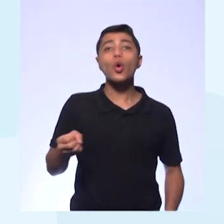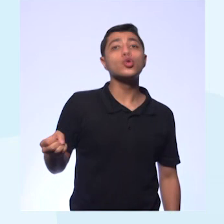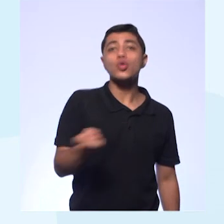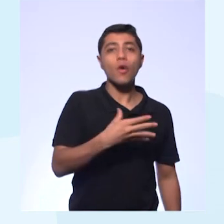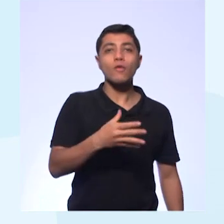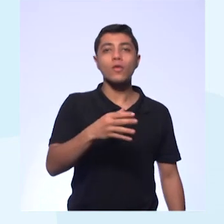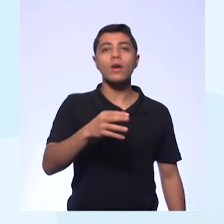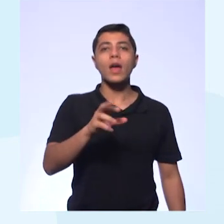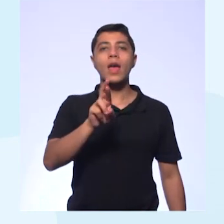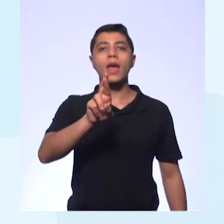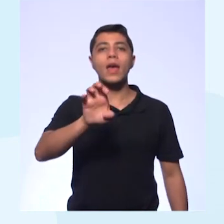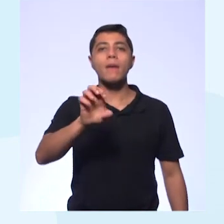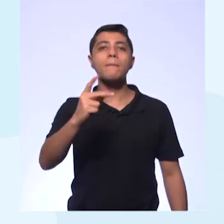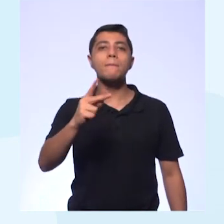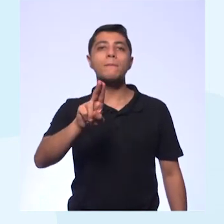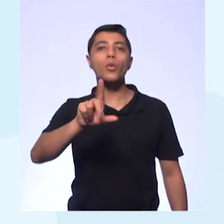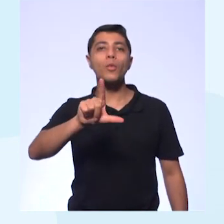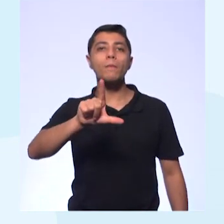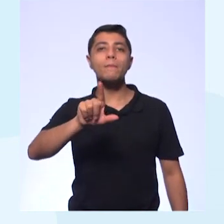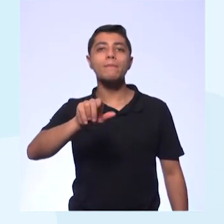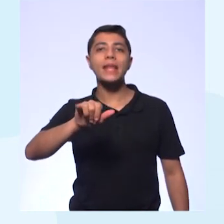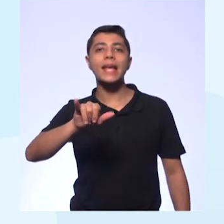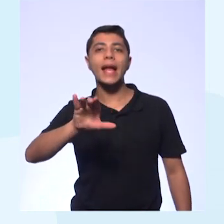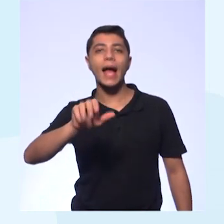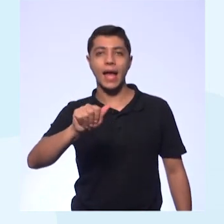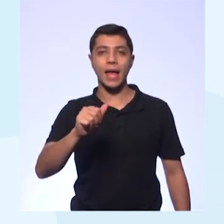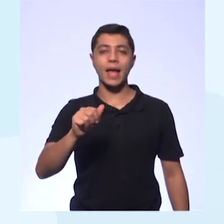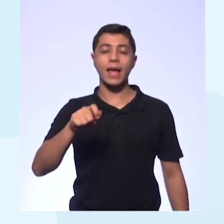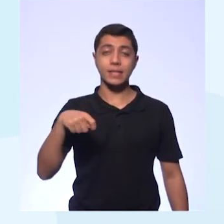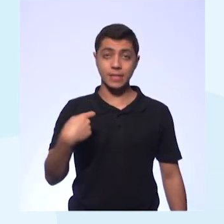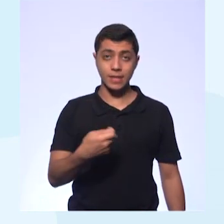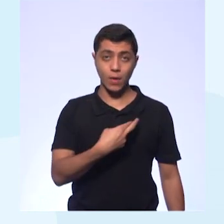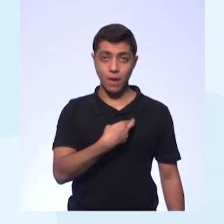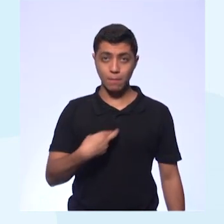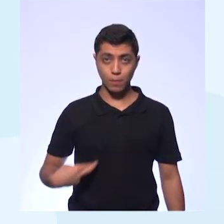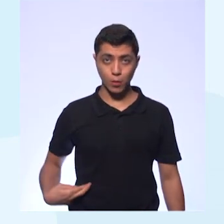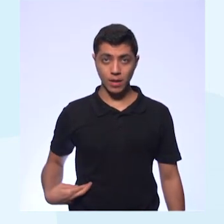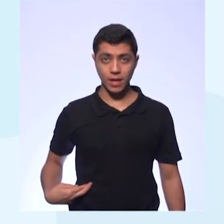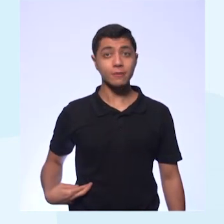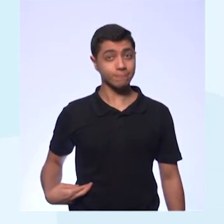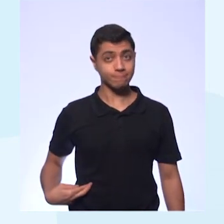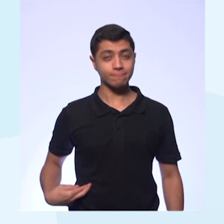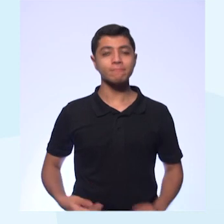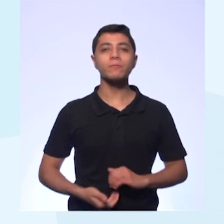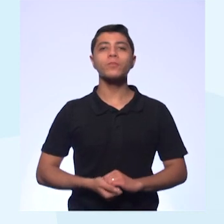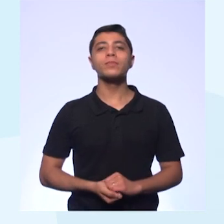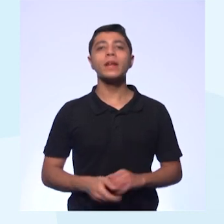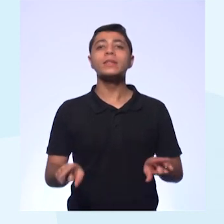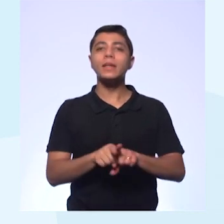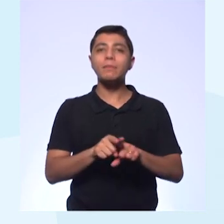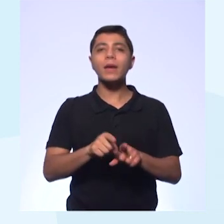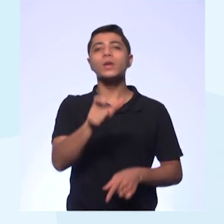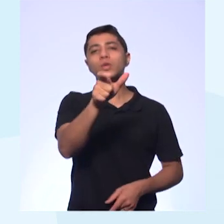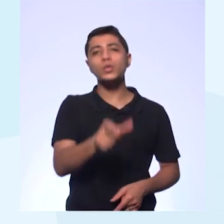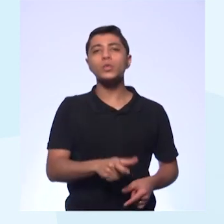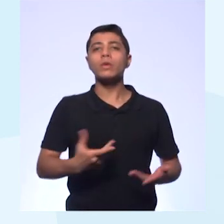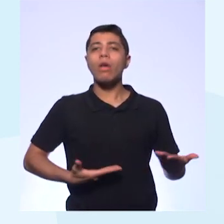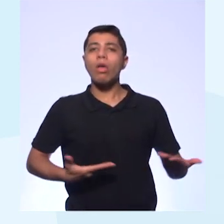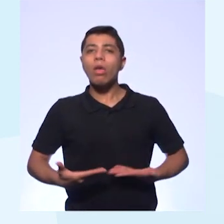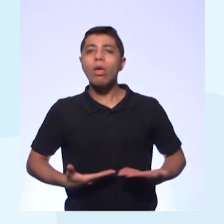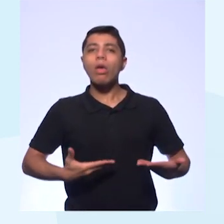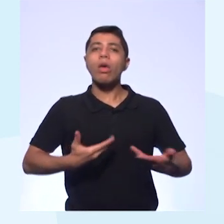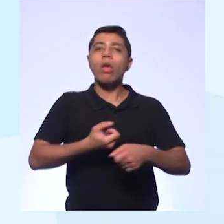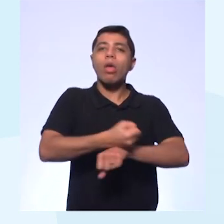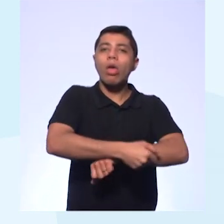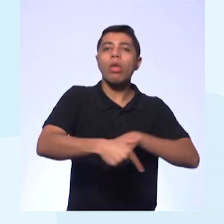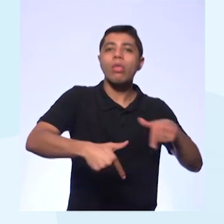cidadãos com defeitos, com limitações sim, mas cidadãos. Ordens sociais, primeiro, segundo e